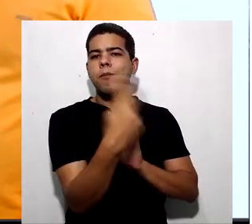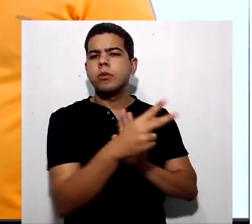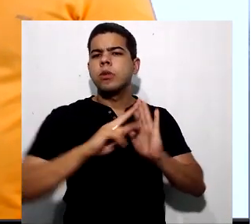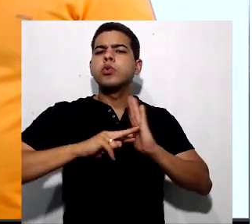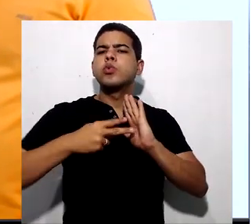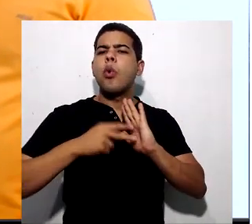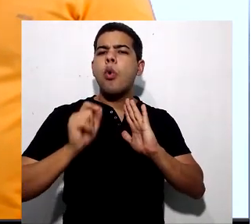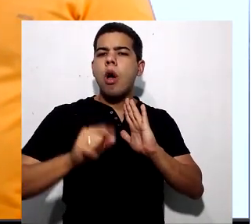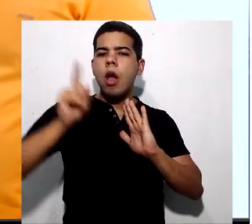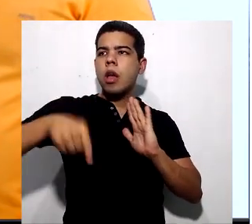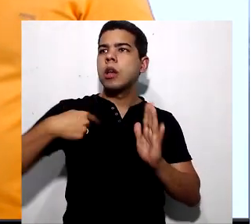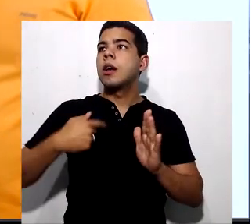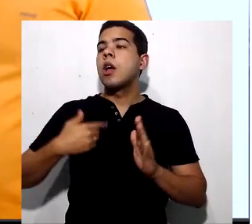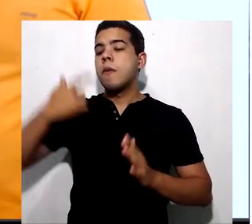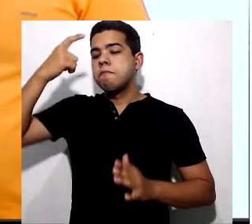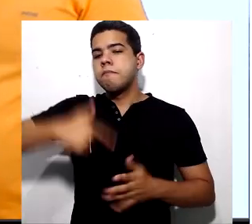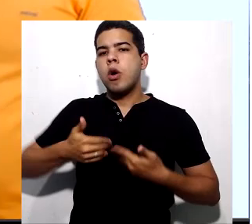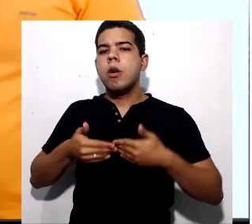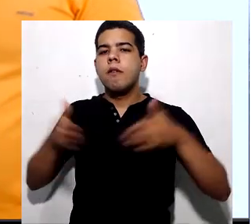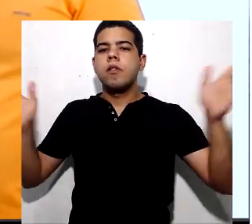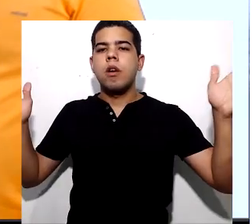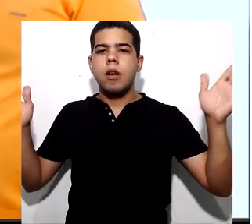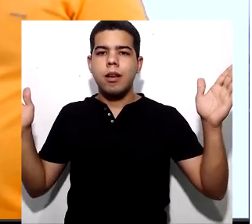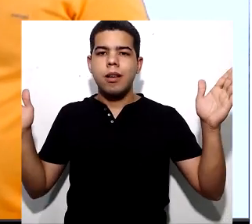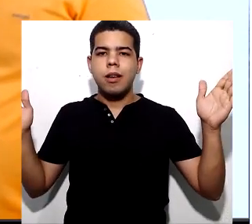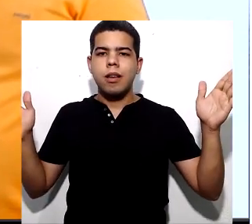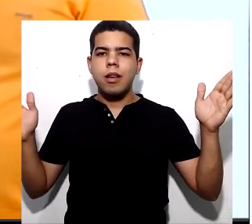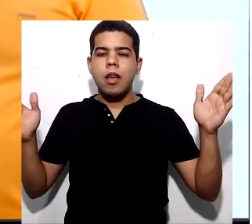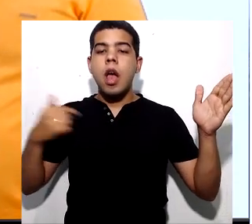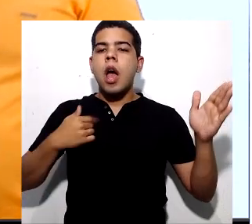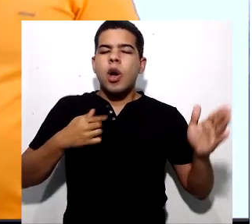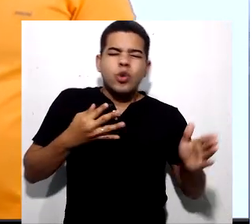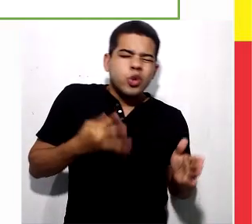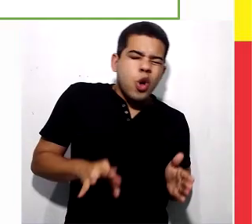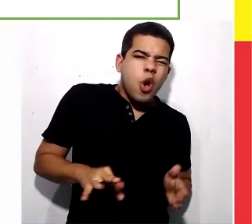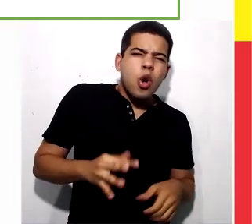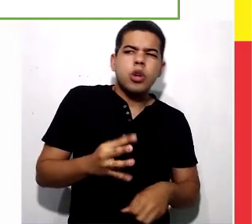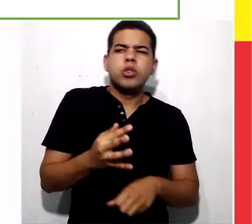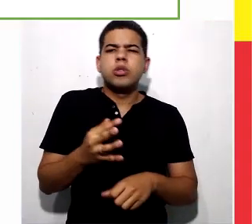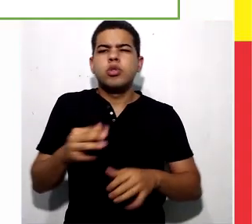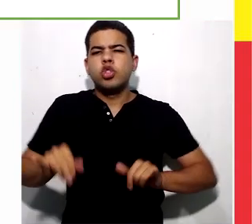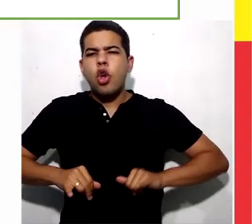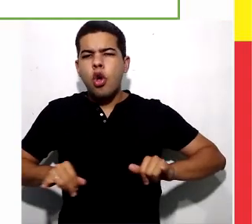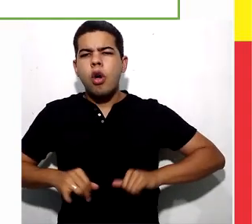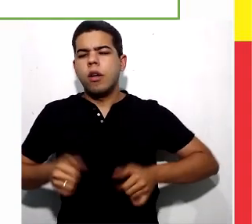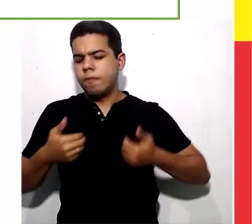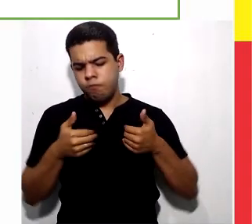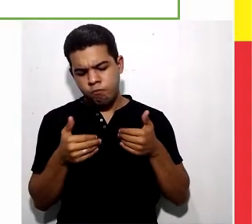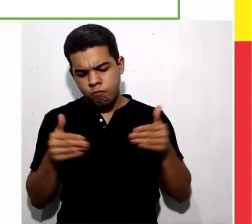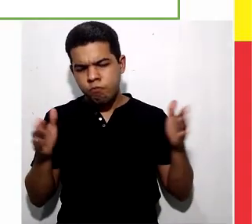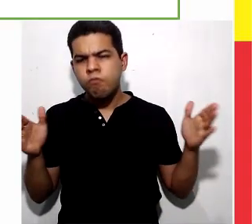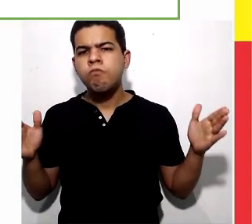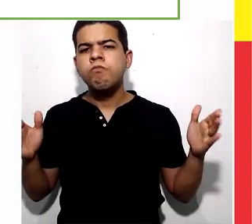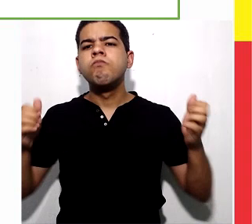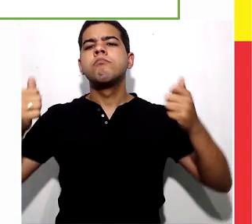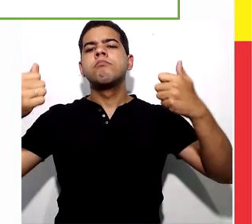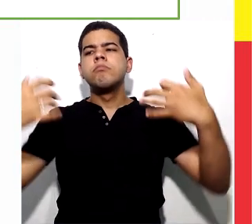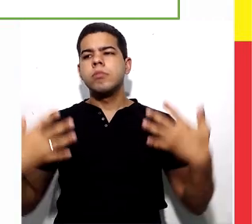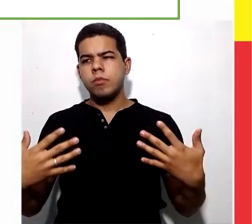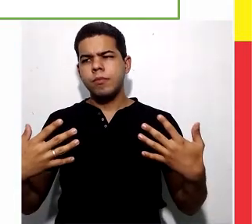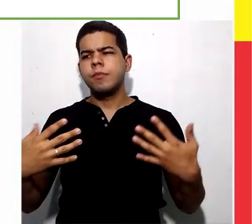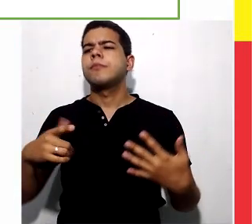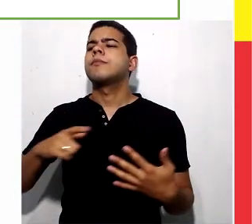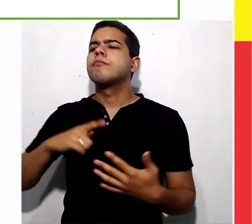revelação do ser. O ser se revela no momento de dor e de sofrimento. Vamos ver? O ser, o estar no mundo, o intimismo,